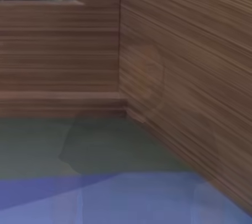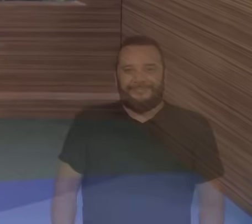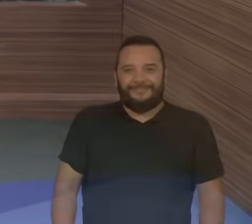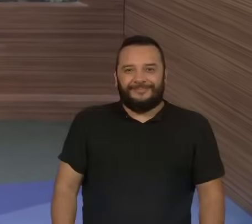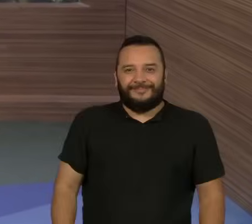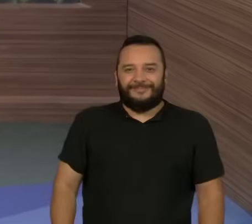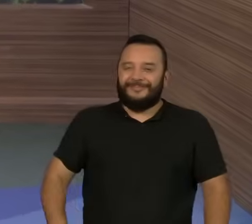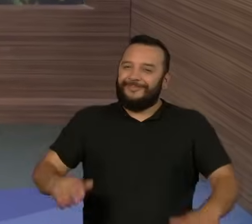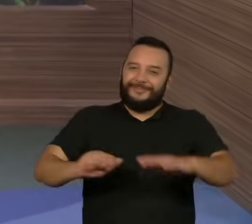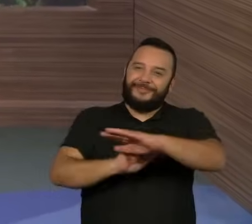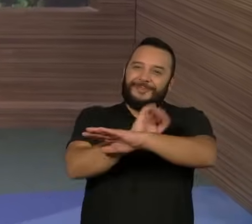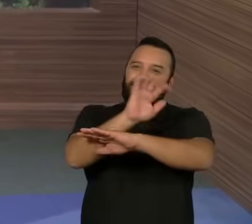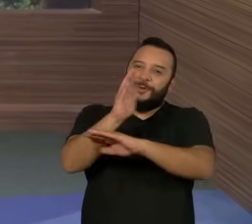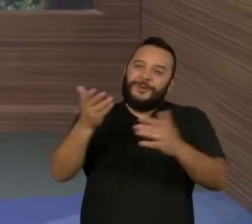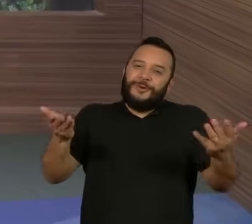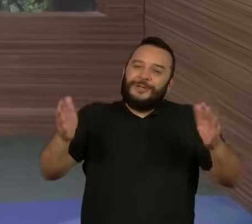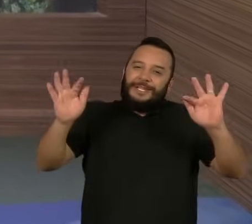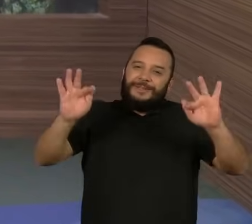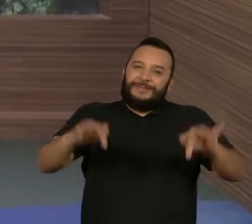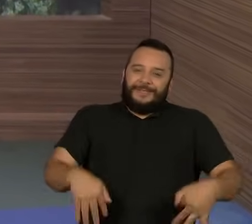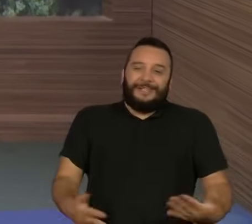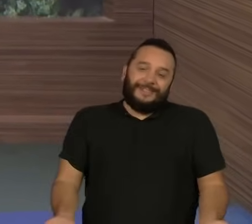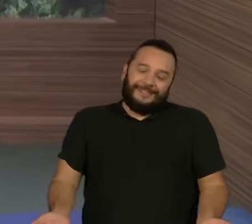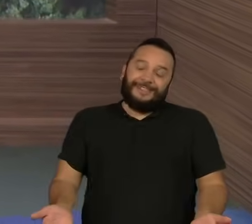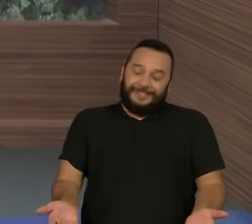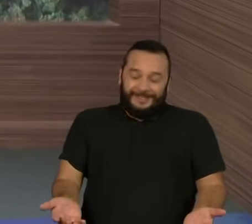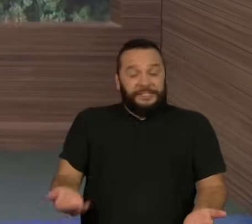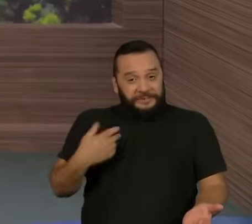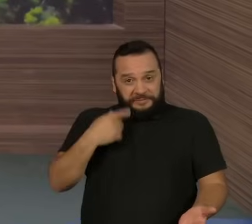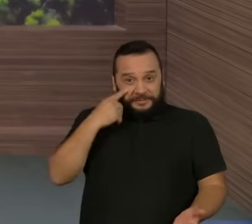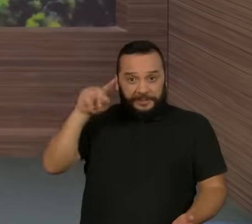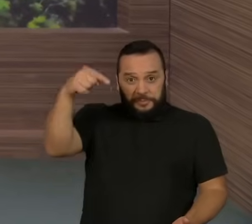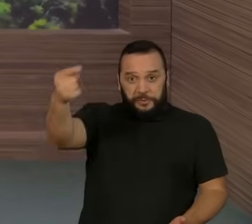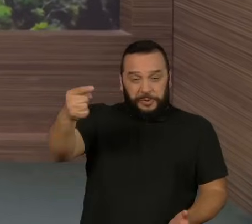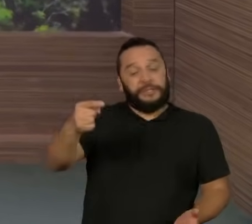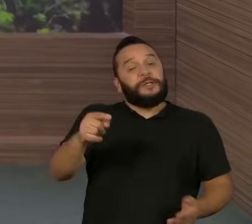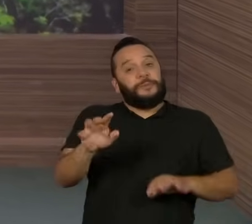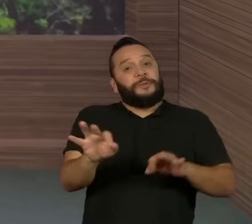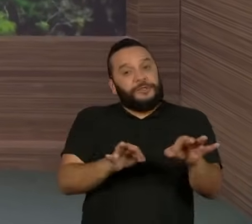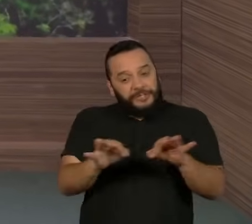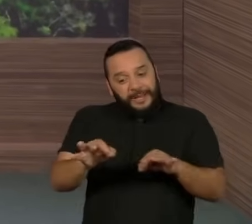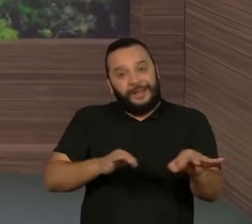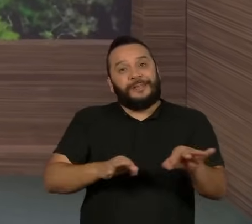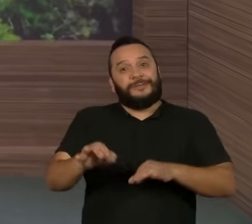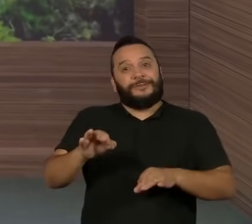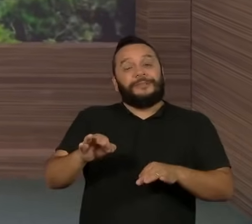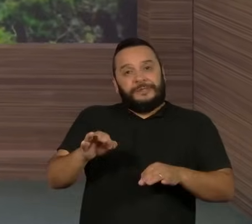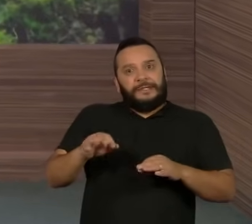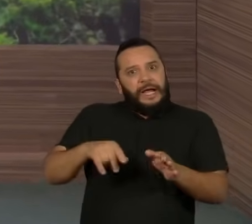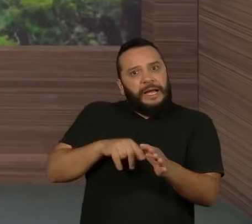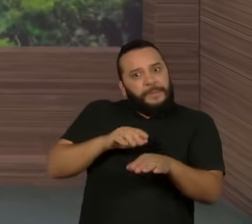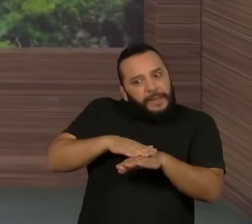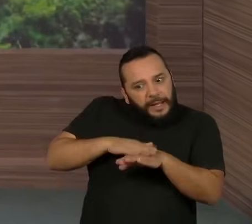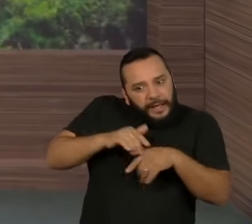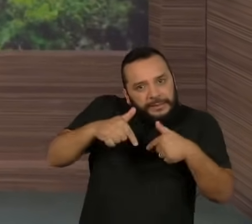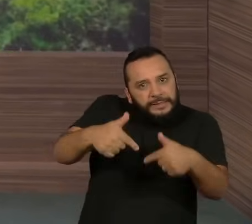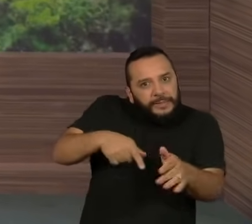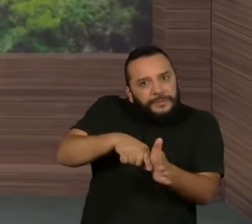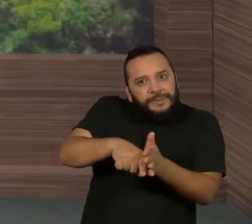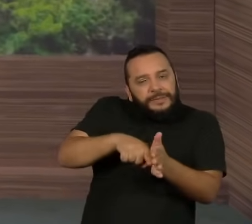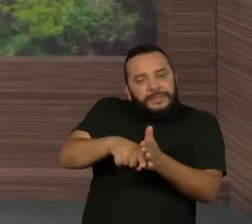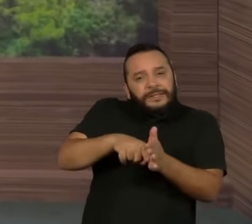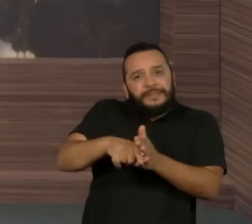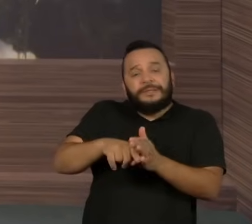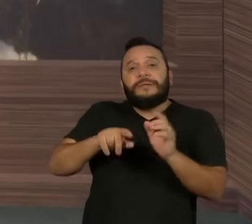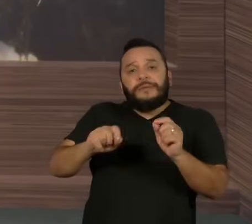O Repórter Eco de hoje fica por aqui. No próximo programa tem mais ações, projetos e pesquisas por um mundo que